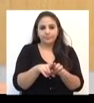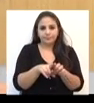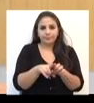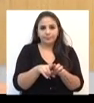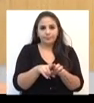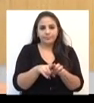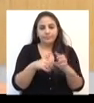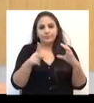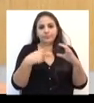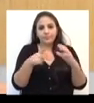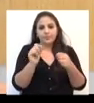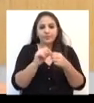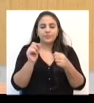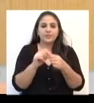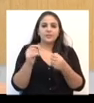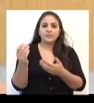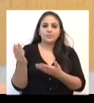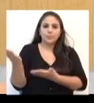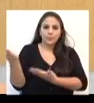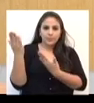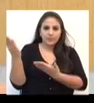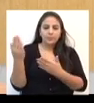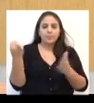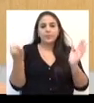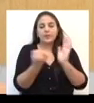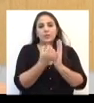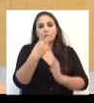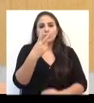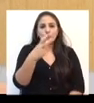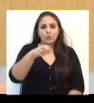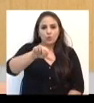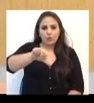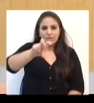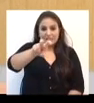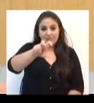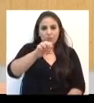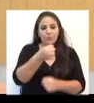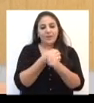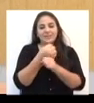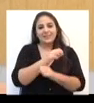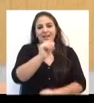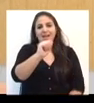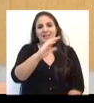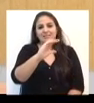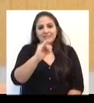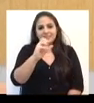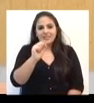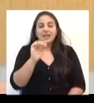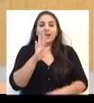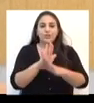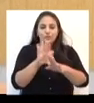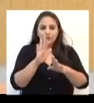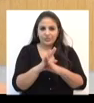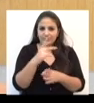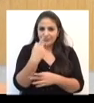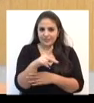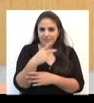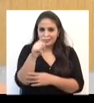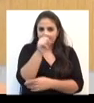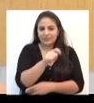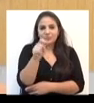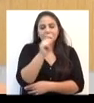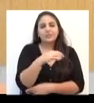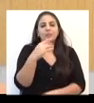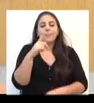realizou uma solenidade para marcar os 95 anos da Acisa. Foi com a ajuda desta associação